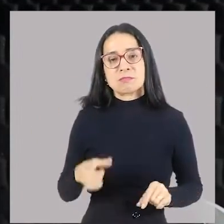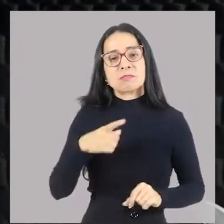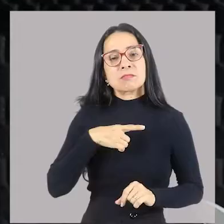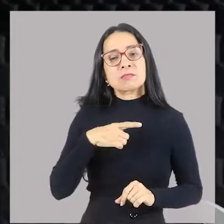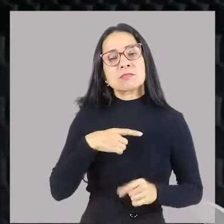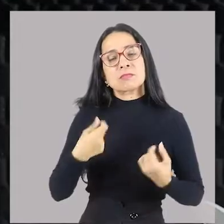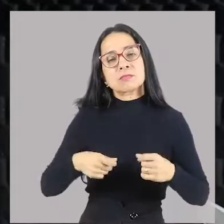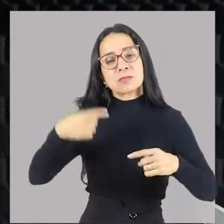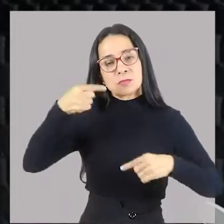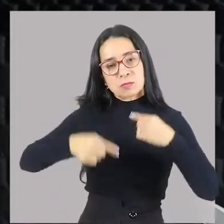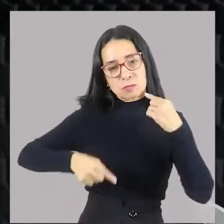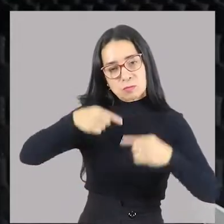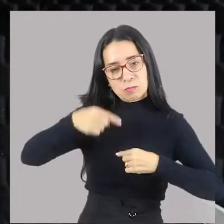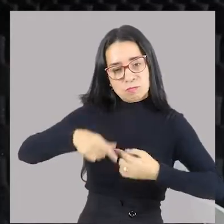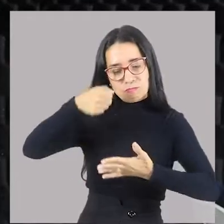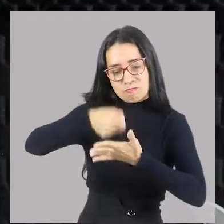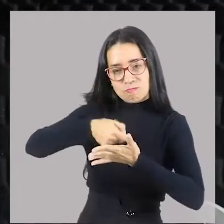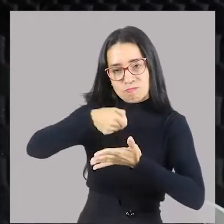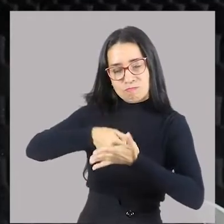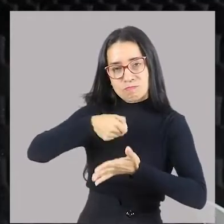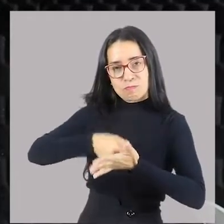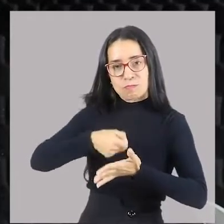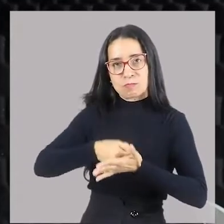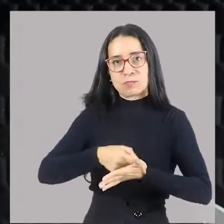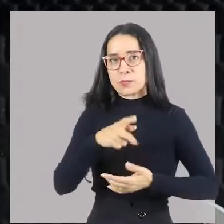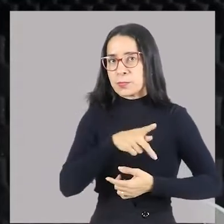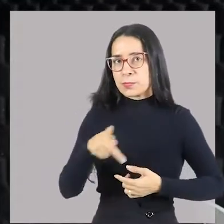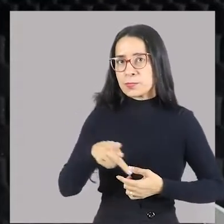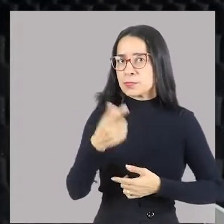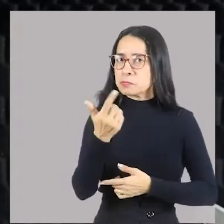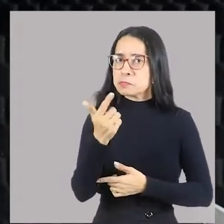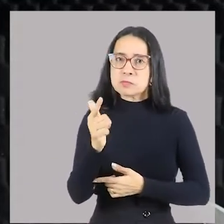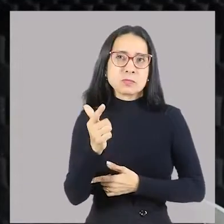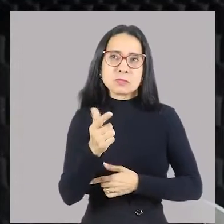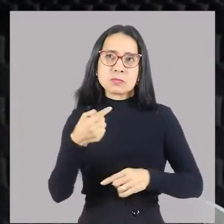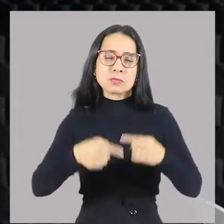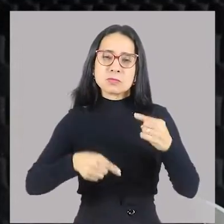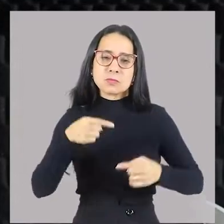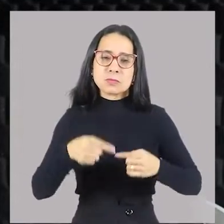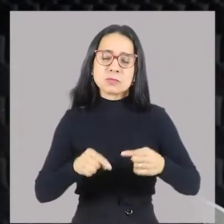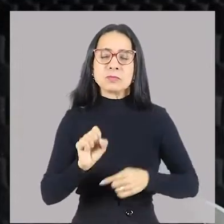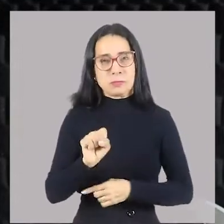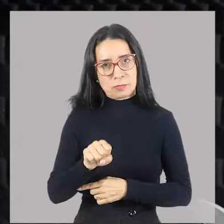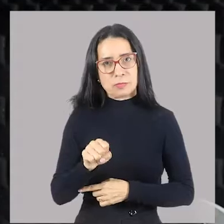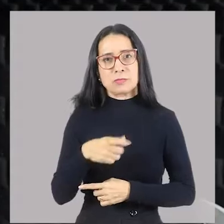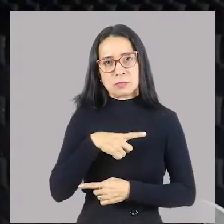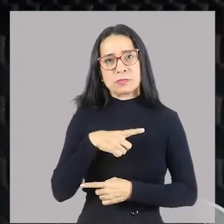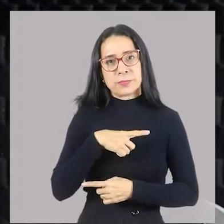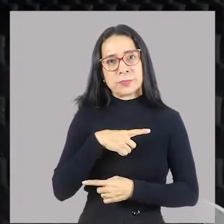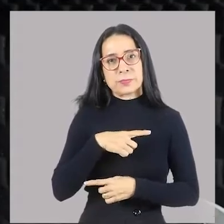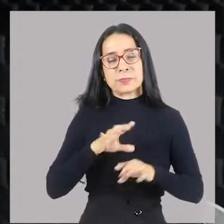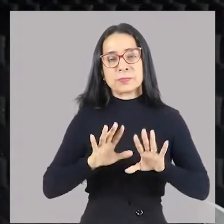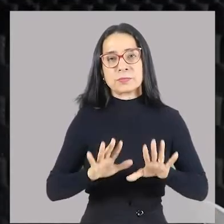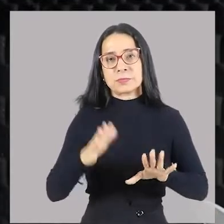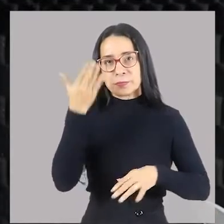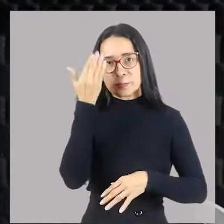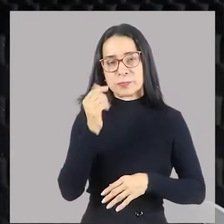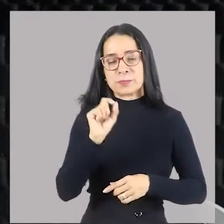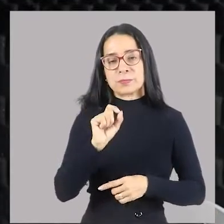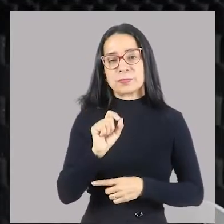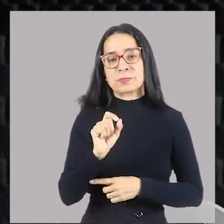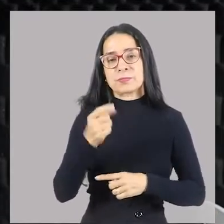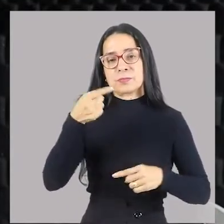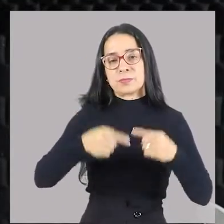ter uma política mais rigorosa. Professor, mas nós não temos uma política? Temos, mas a gente sabe que